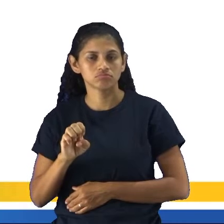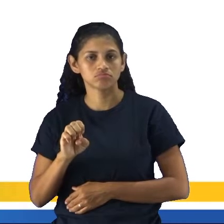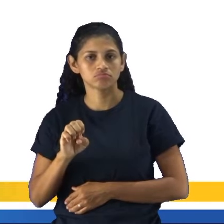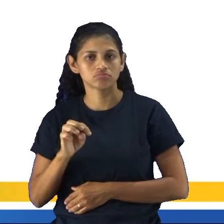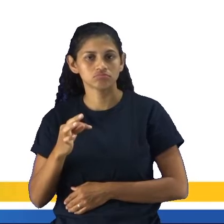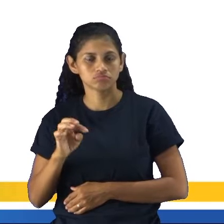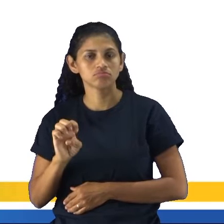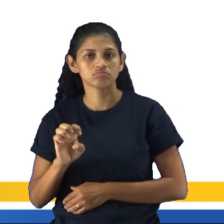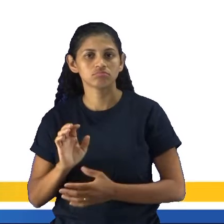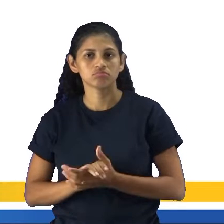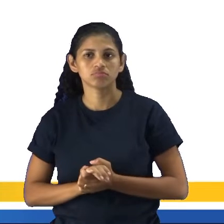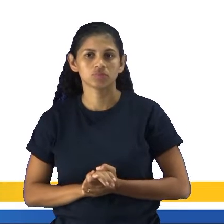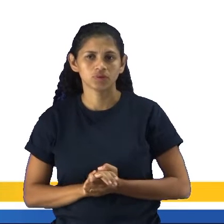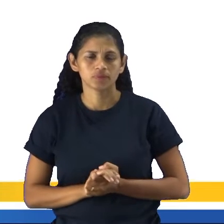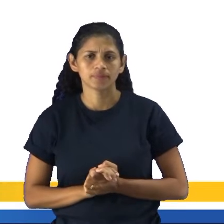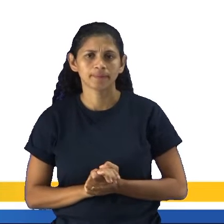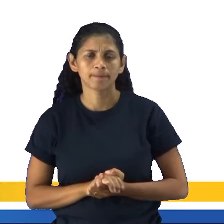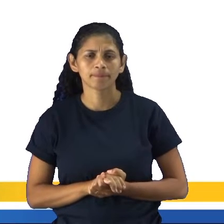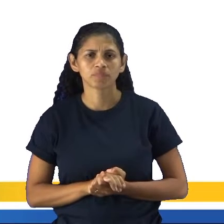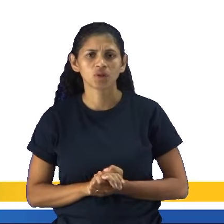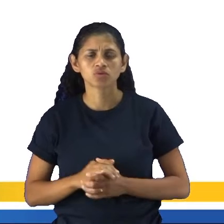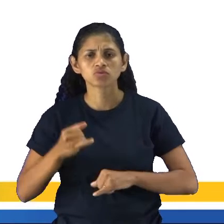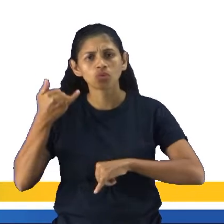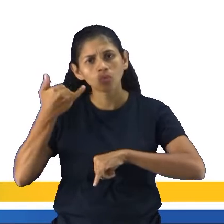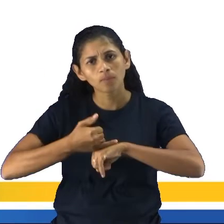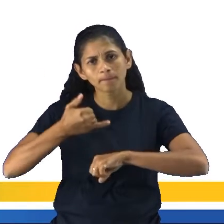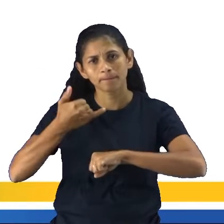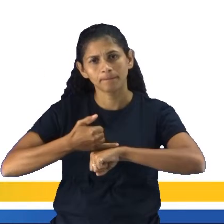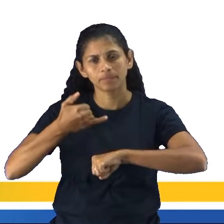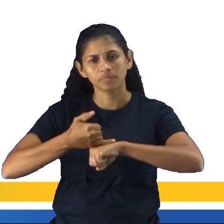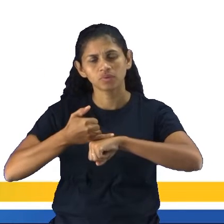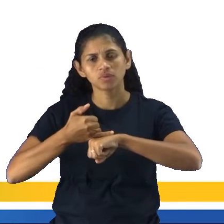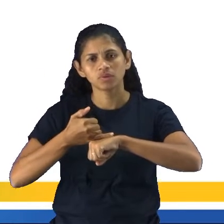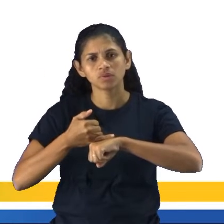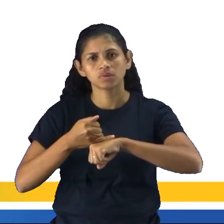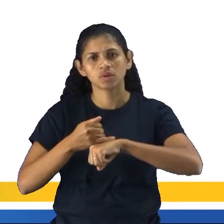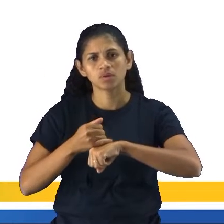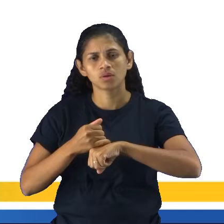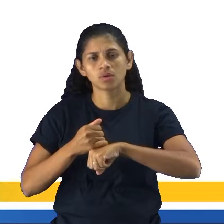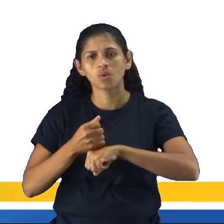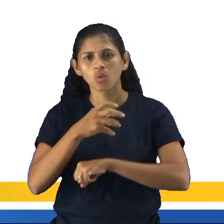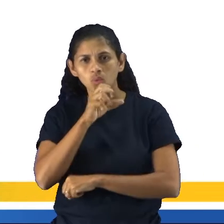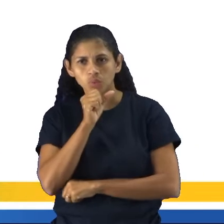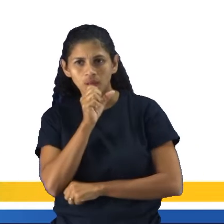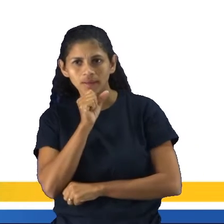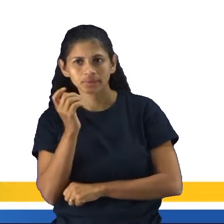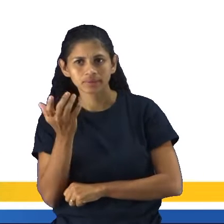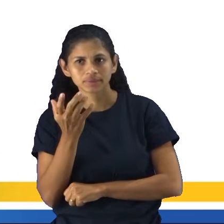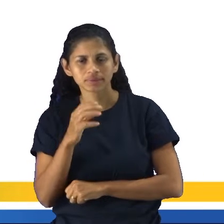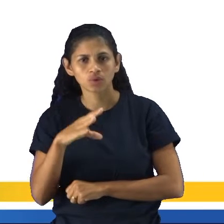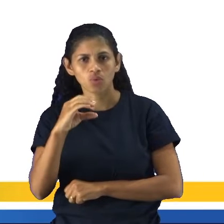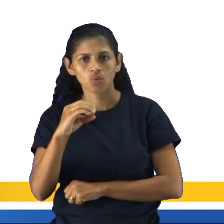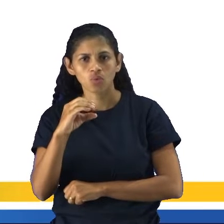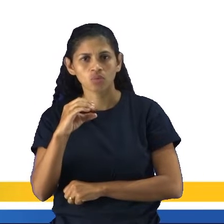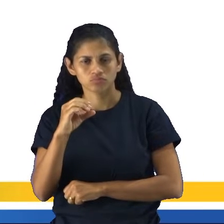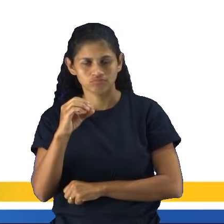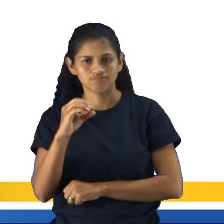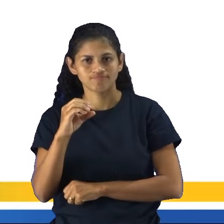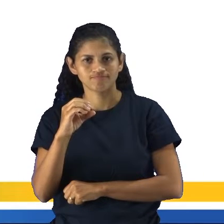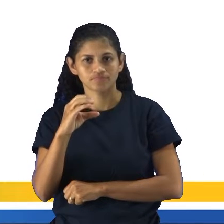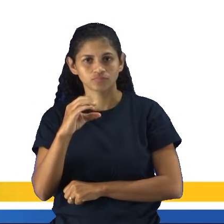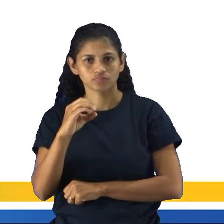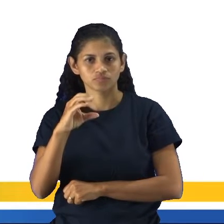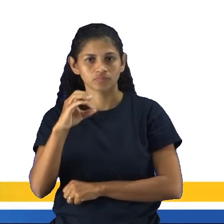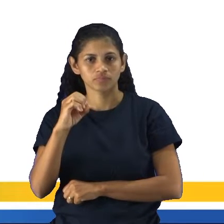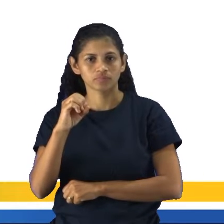que acontece? Esse metal que a gente vê aí laranjinha, né, é o cobre, ele é o condutor, ele é